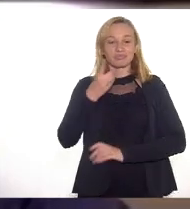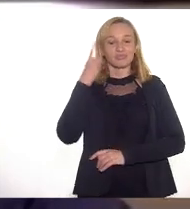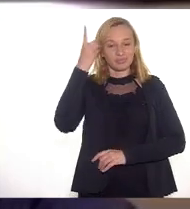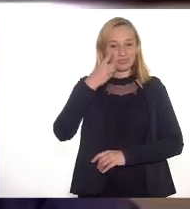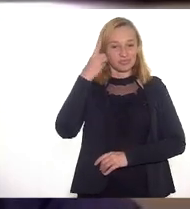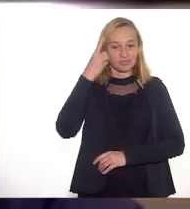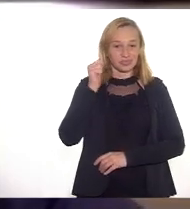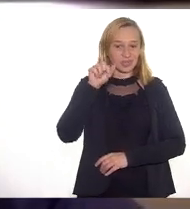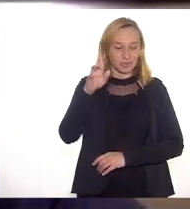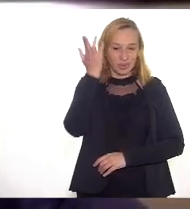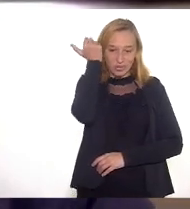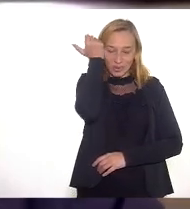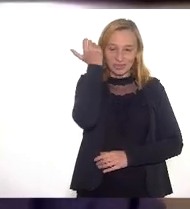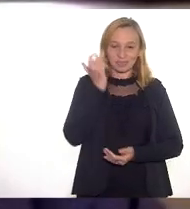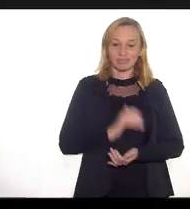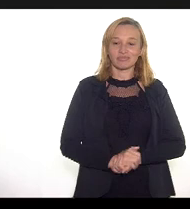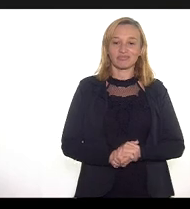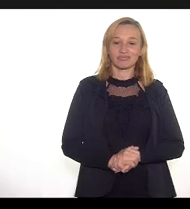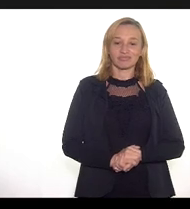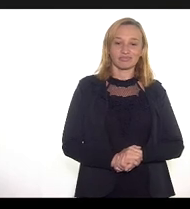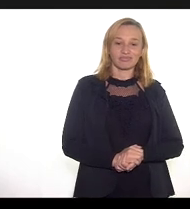deputado Eliomar Coelho.